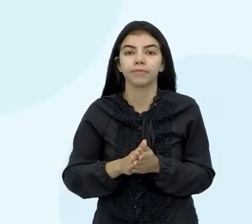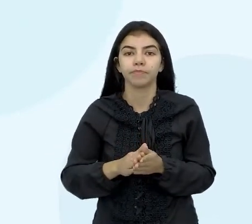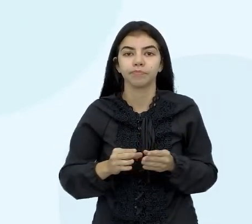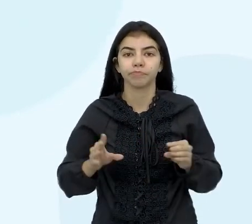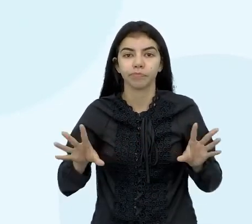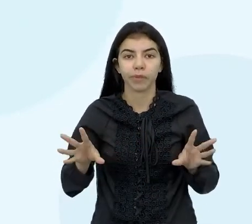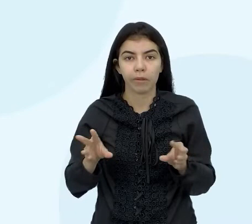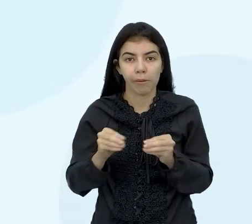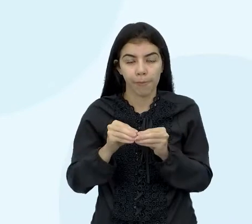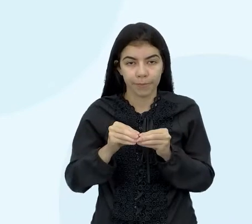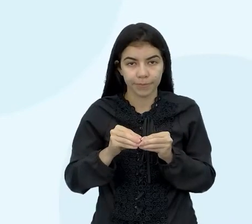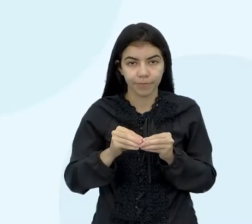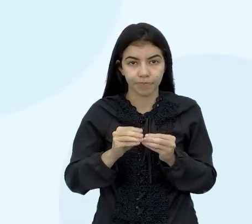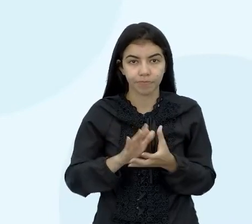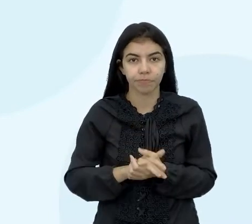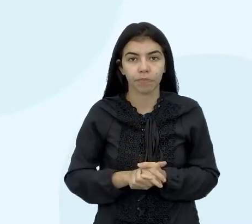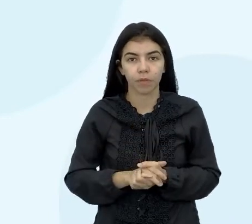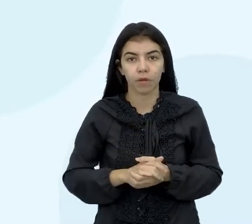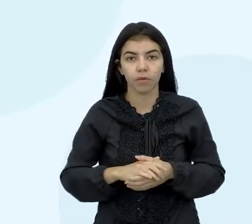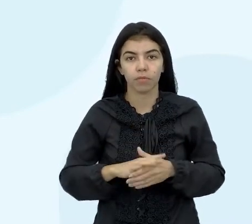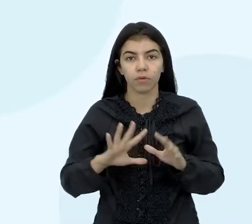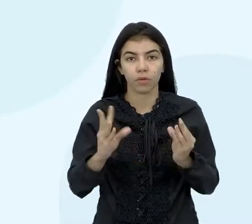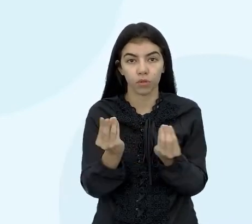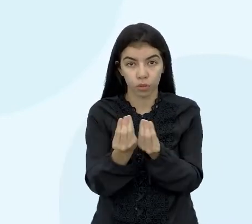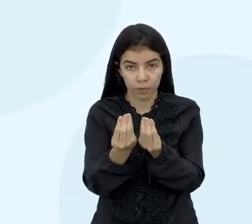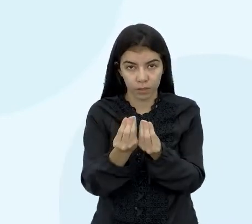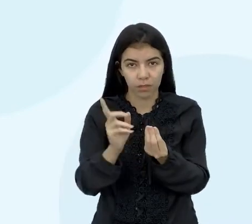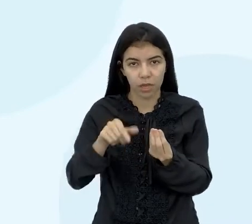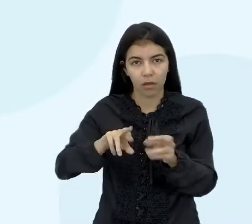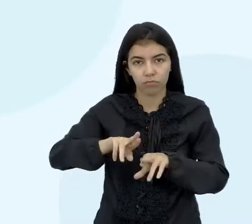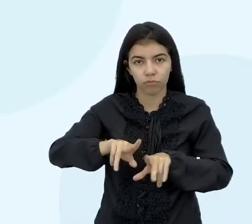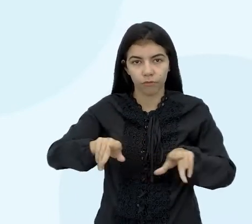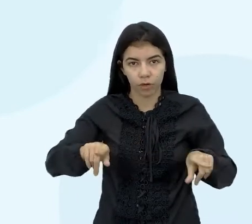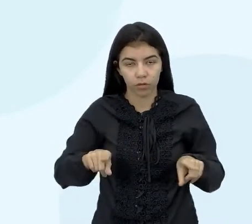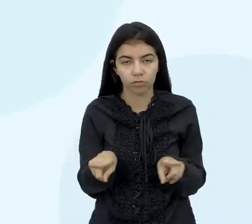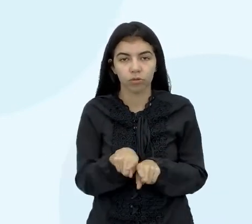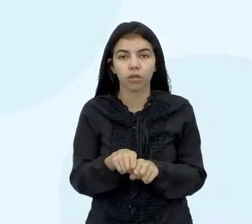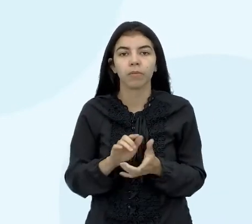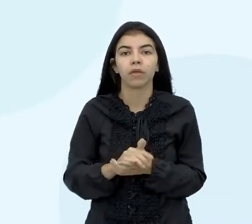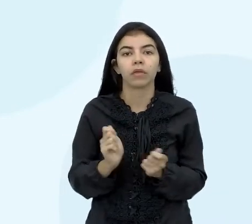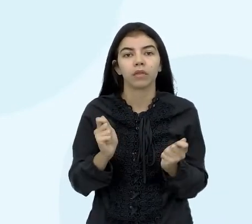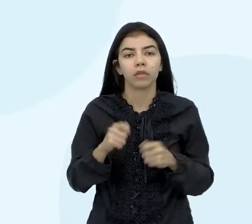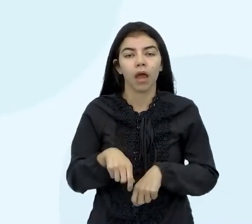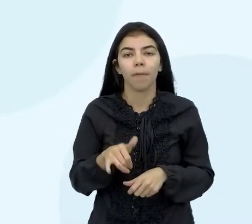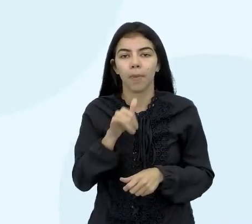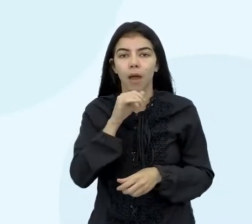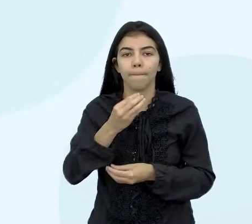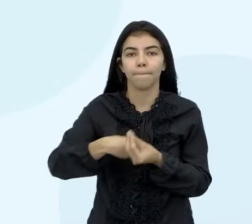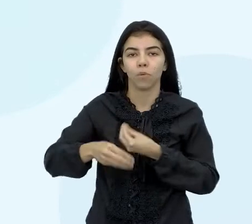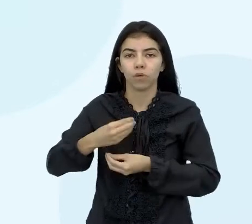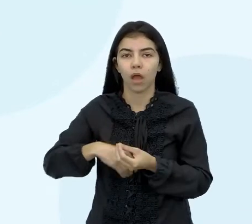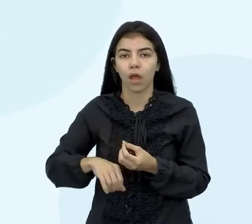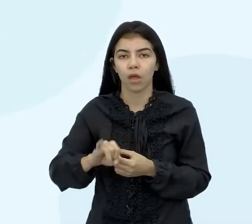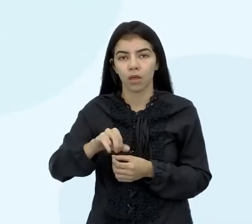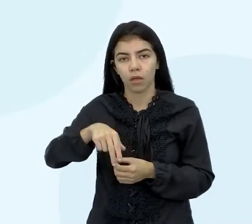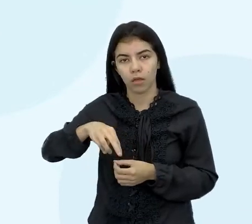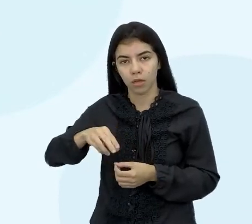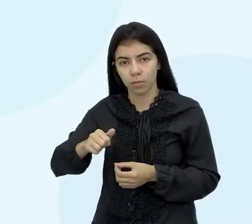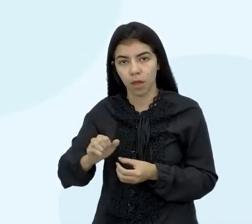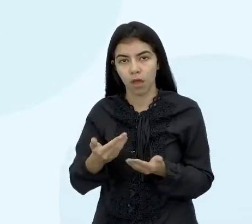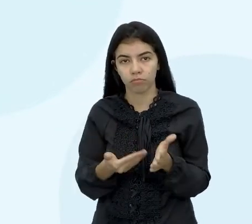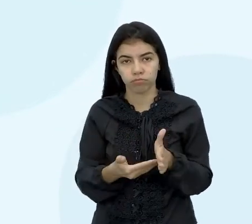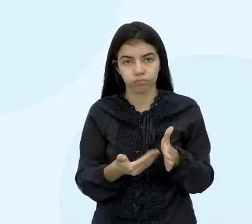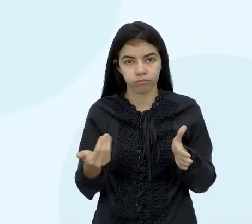das misturas, ela possui ferro aí e você consegue passar, por exemplo, o ímã e fazer essa